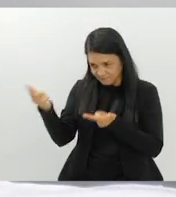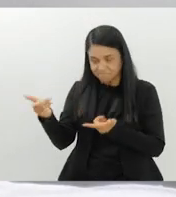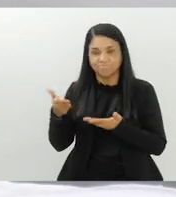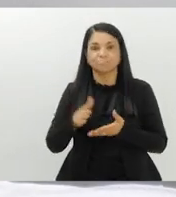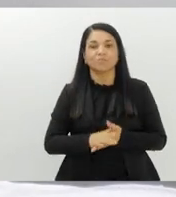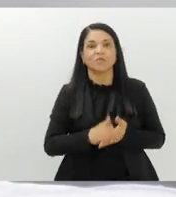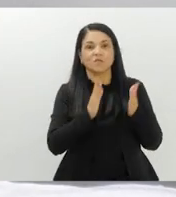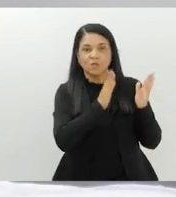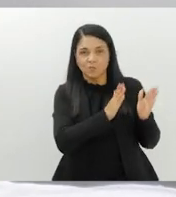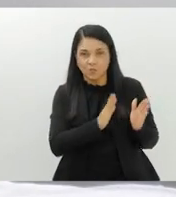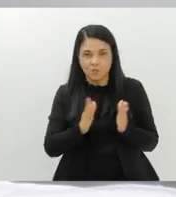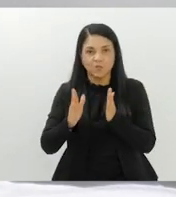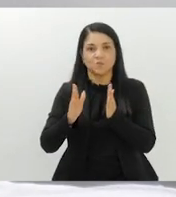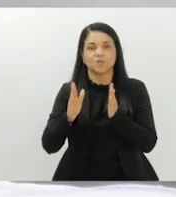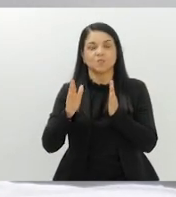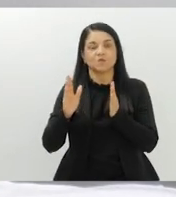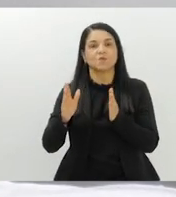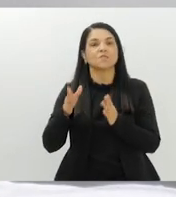ouvindo aqui agora